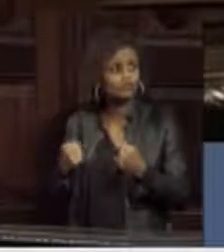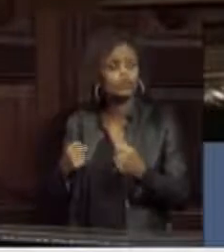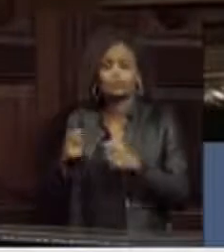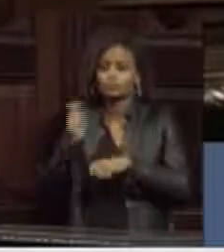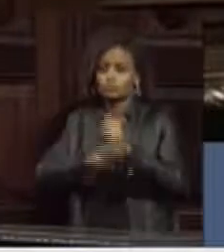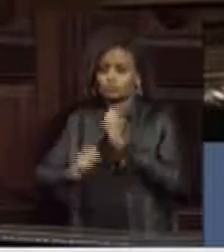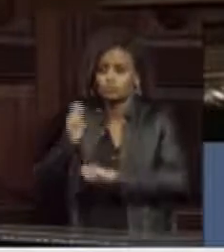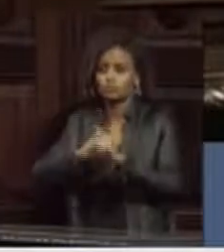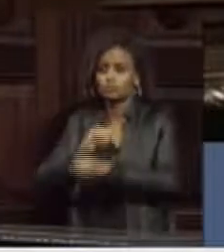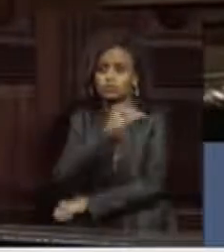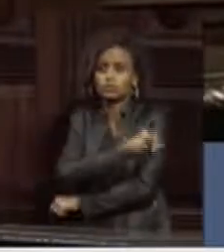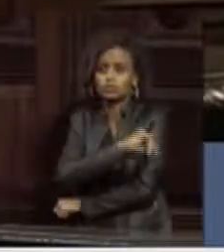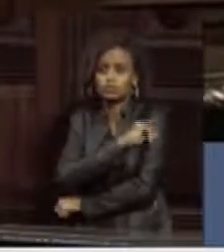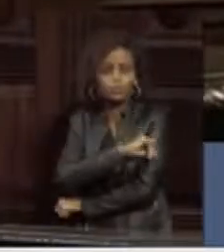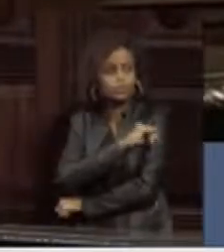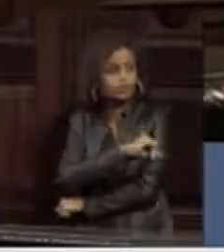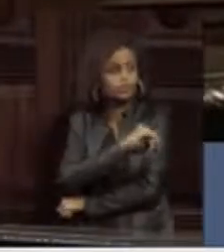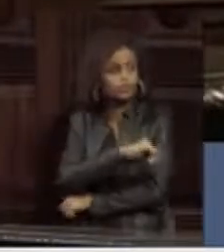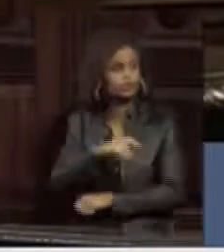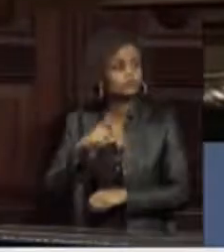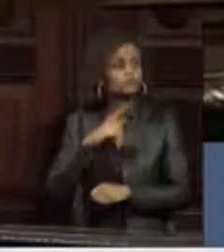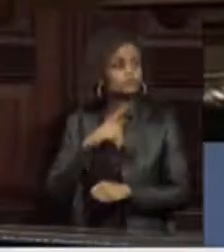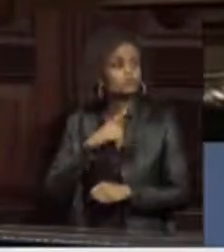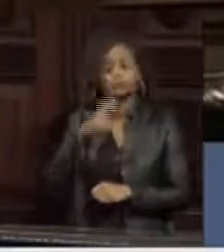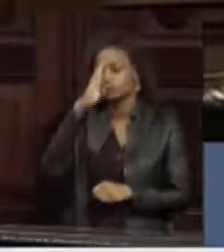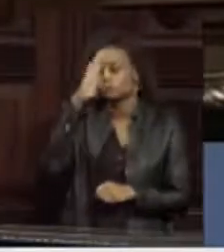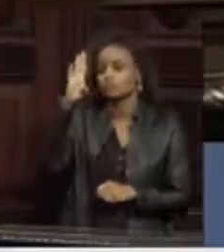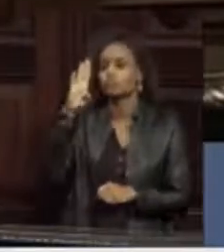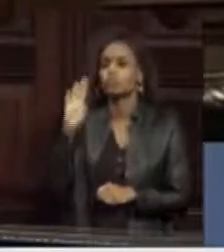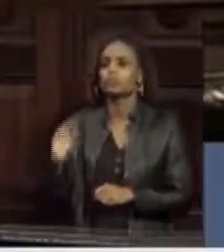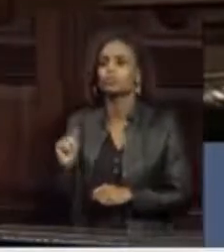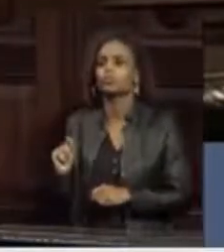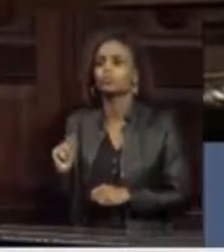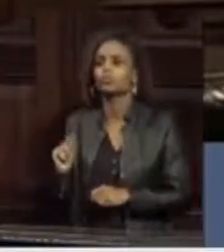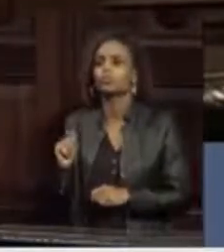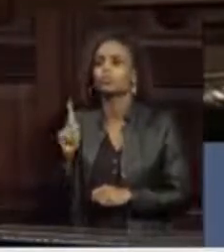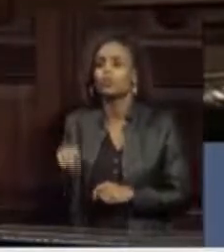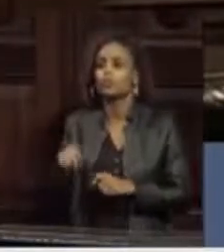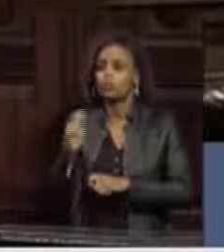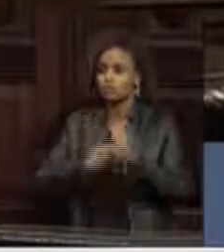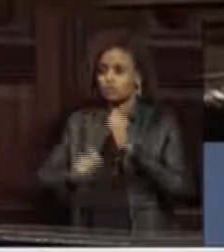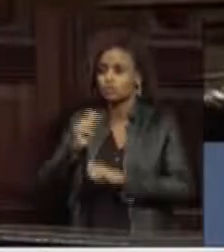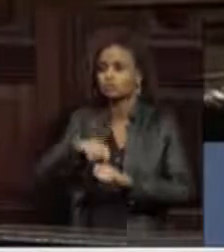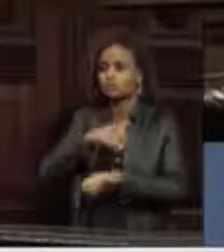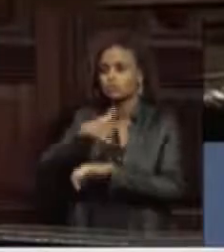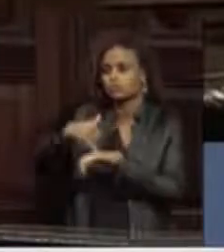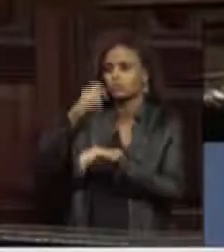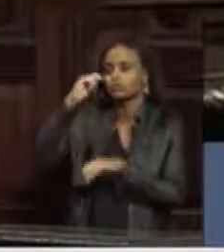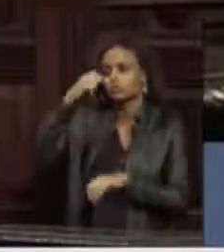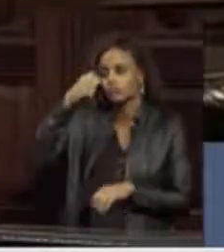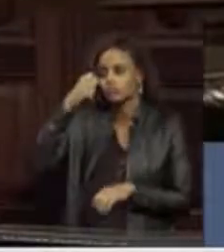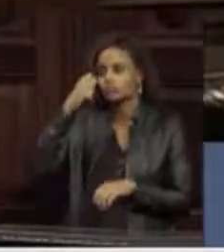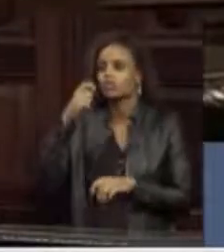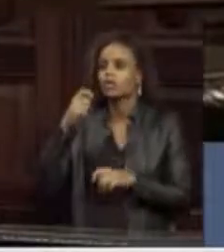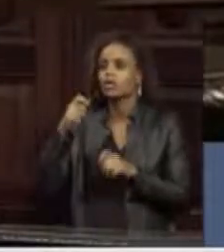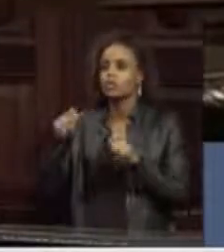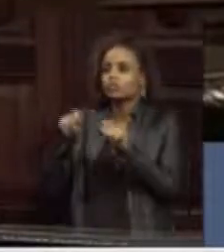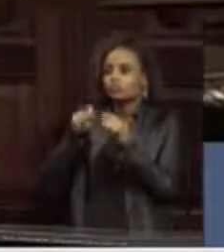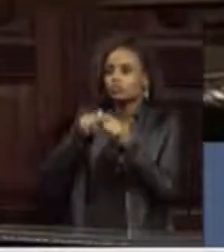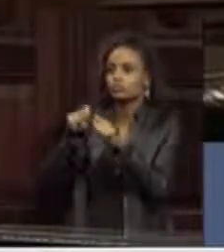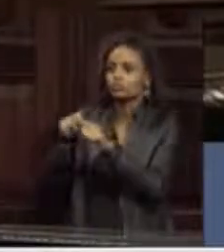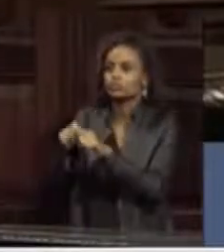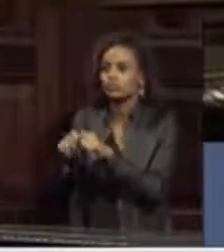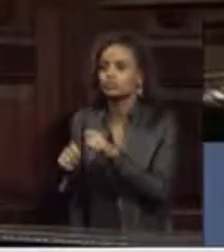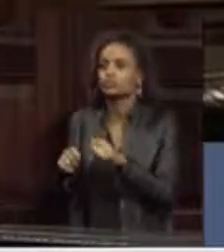Janeiro têm como pilar principal a economia do petróleo, a produção dos campos